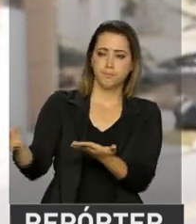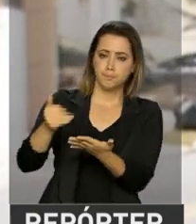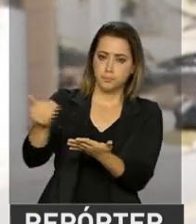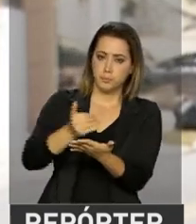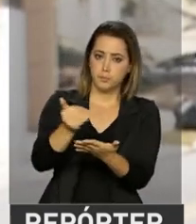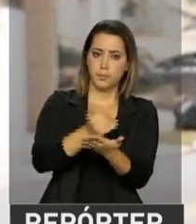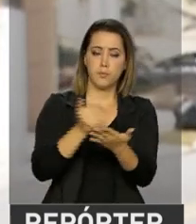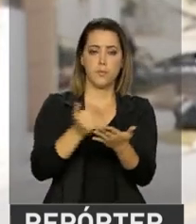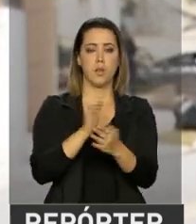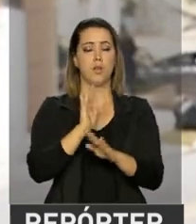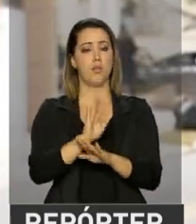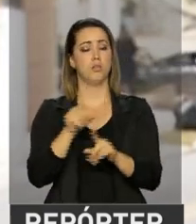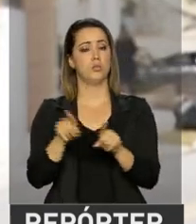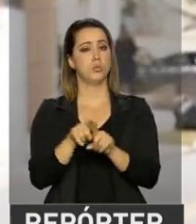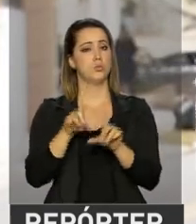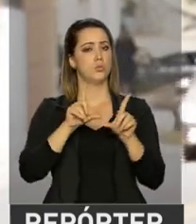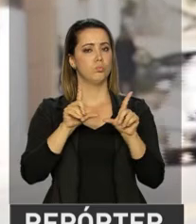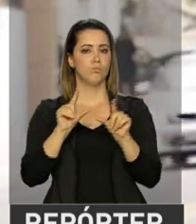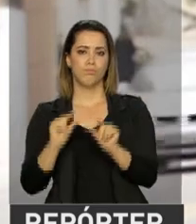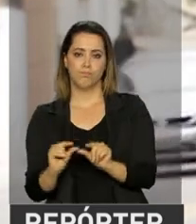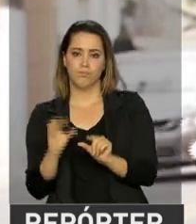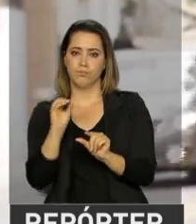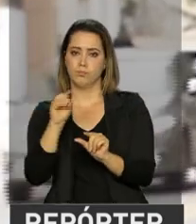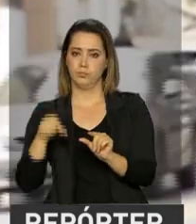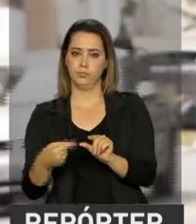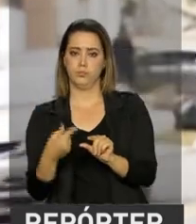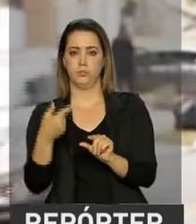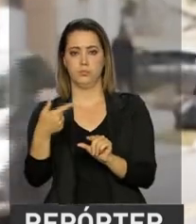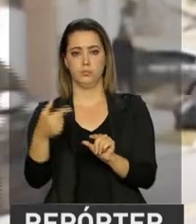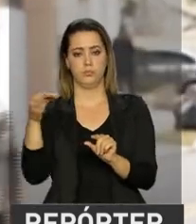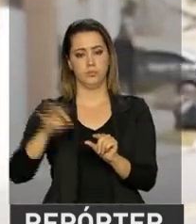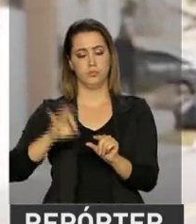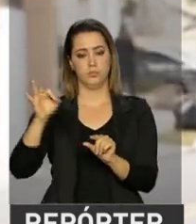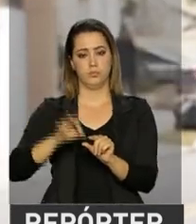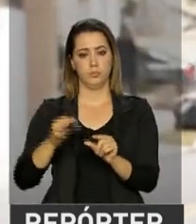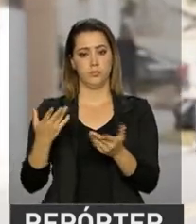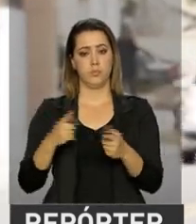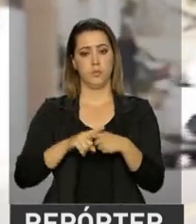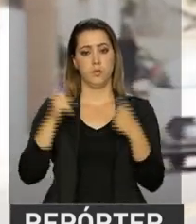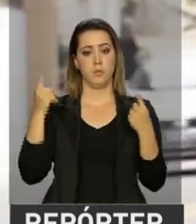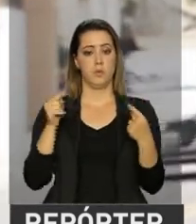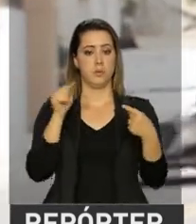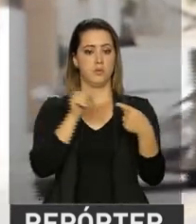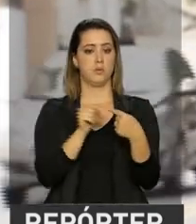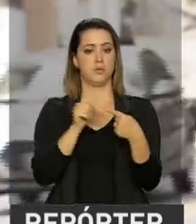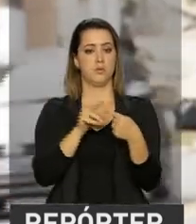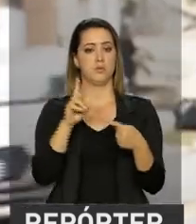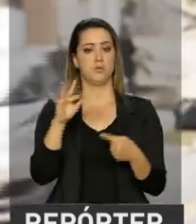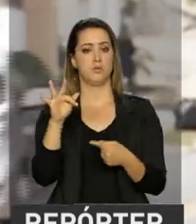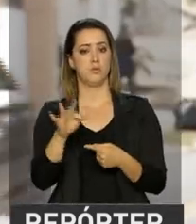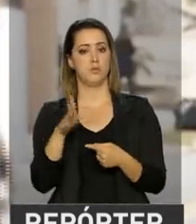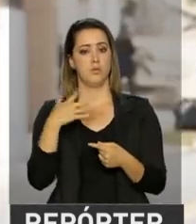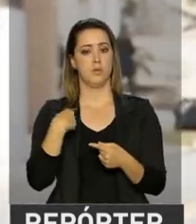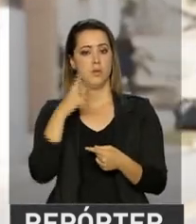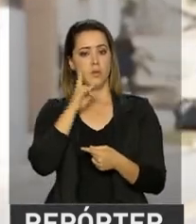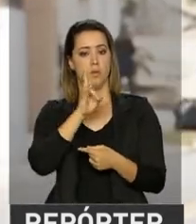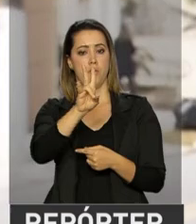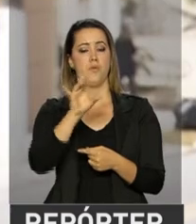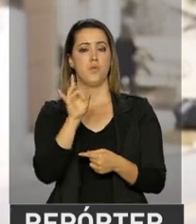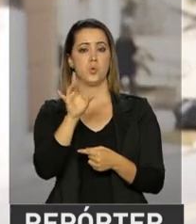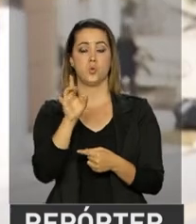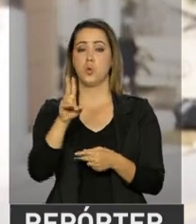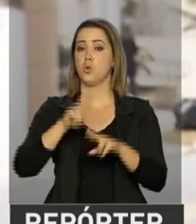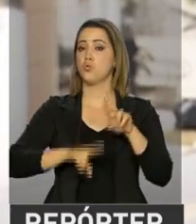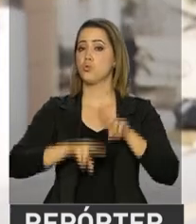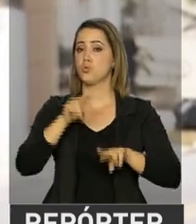e contribuições que teve queda de 0,2 por cento mas de acordo com a receita federal analisarmos apenas um